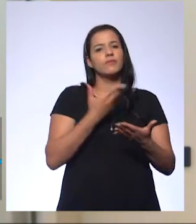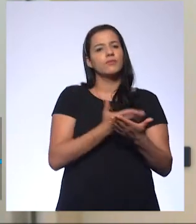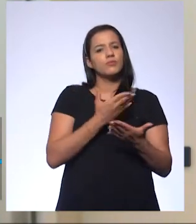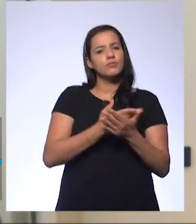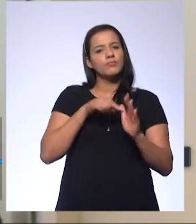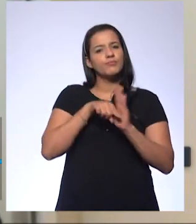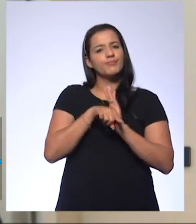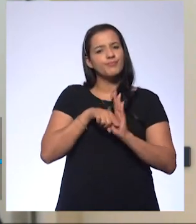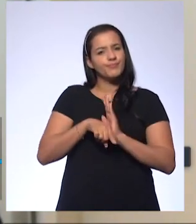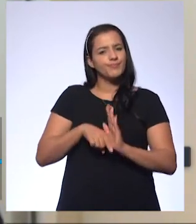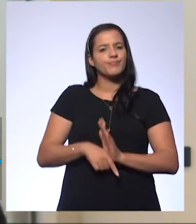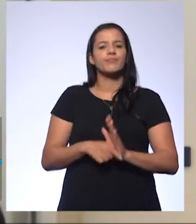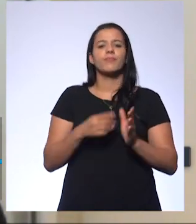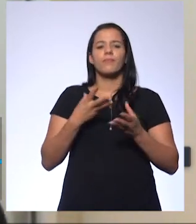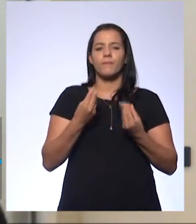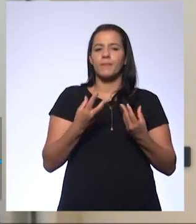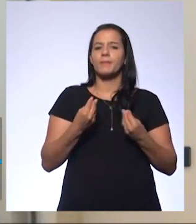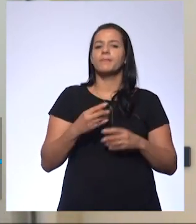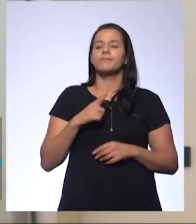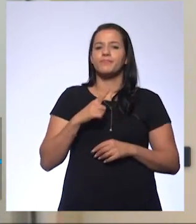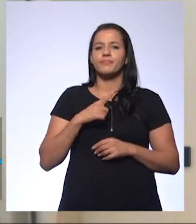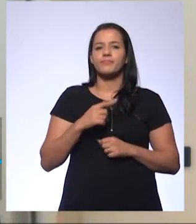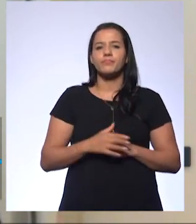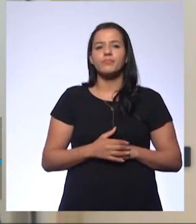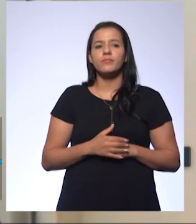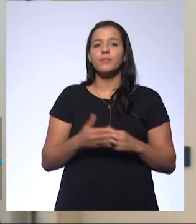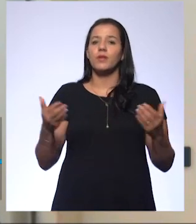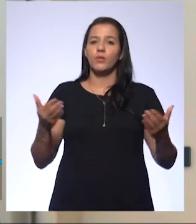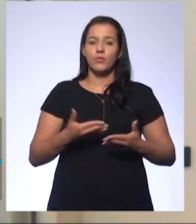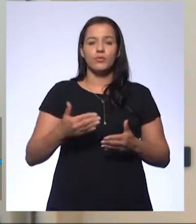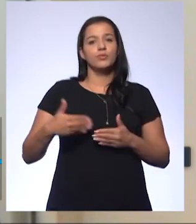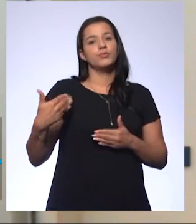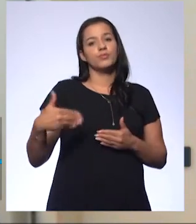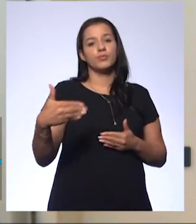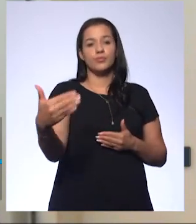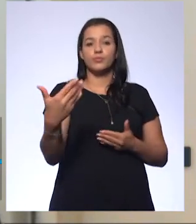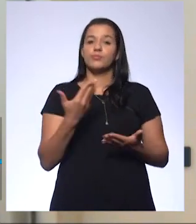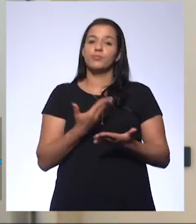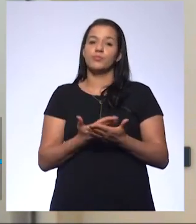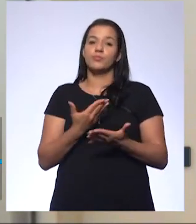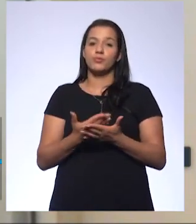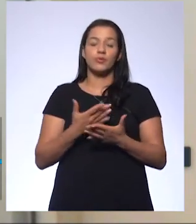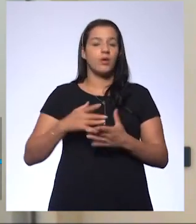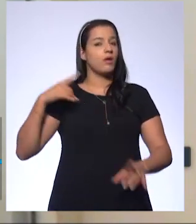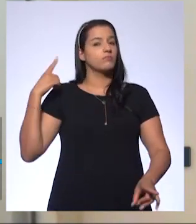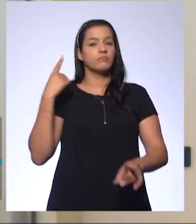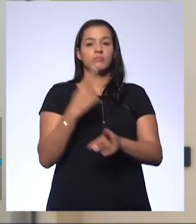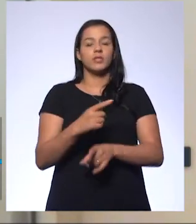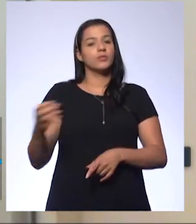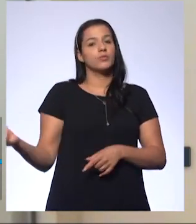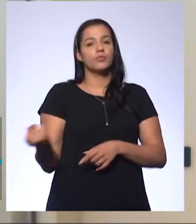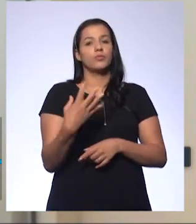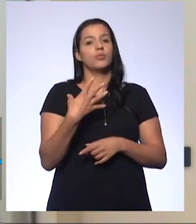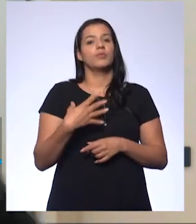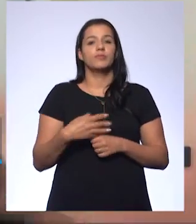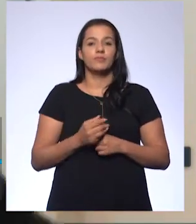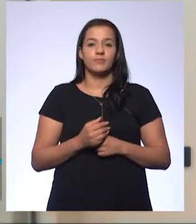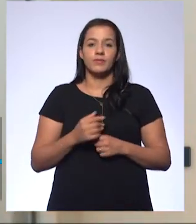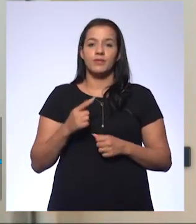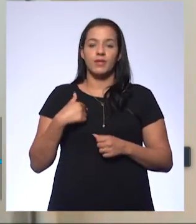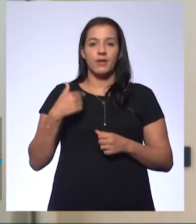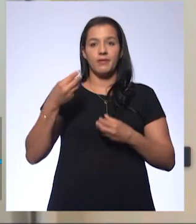esse conceito para frente. Então, quando um modelo substituiu o outro, não foi do nada.